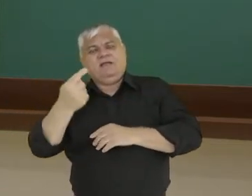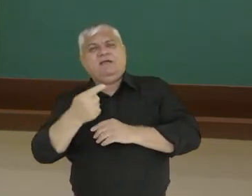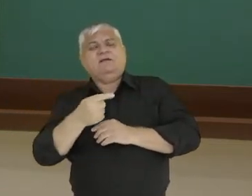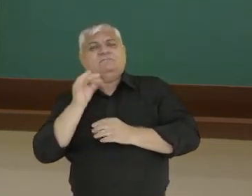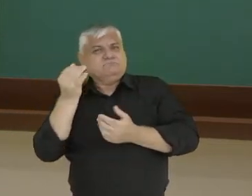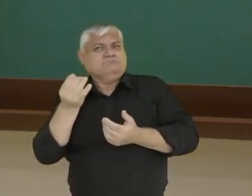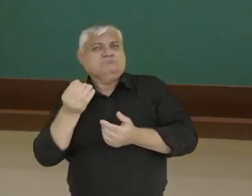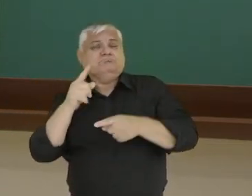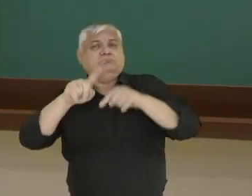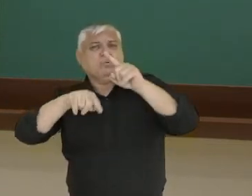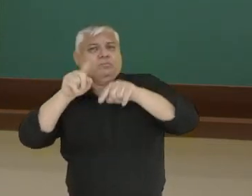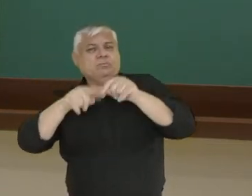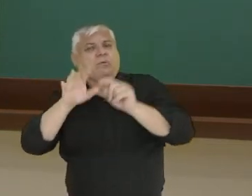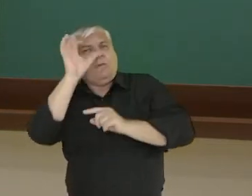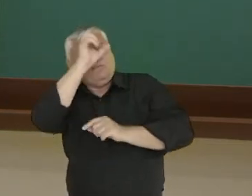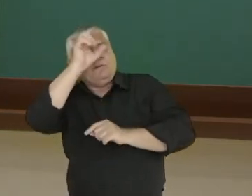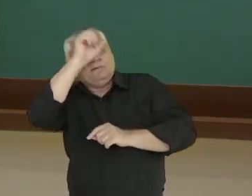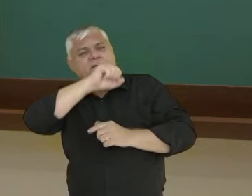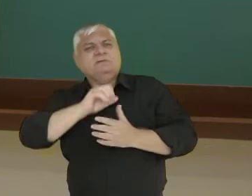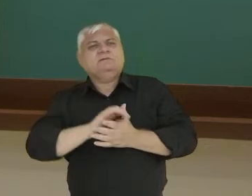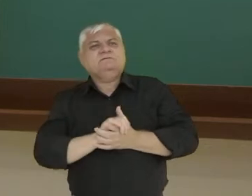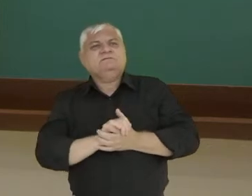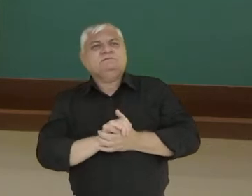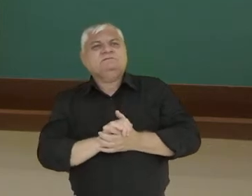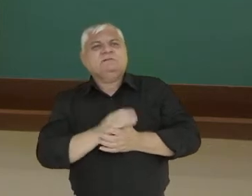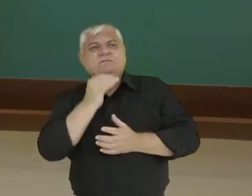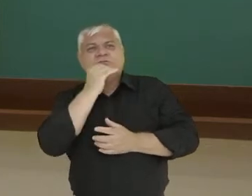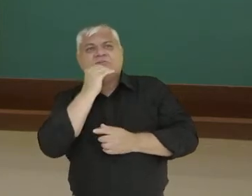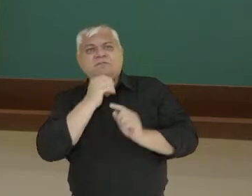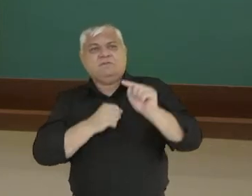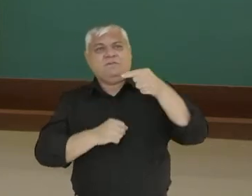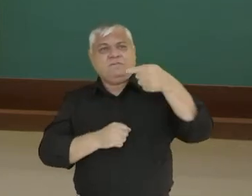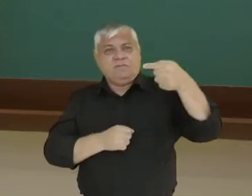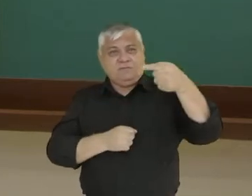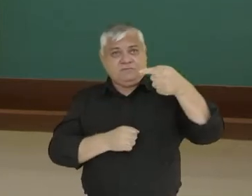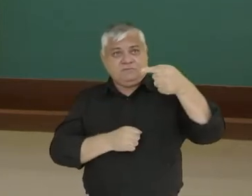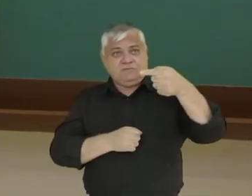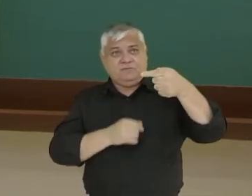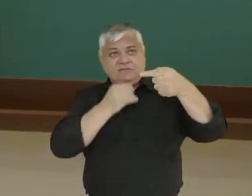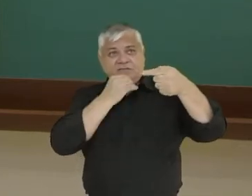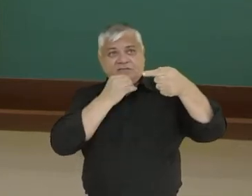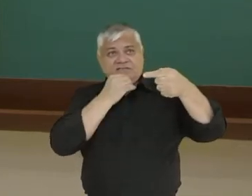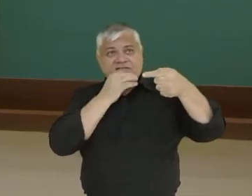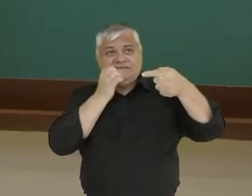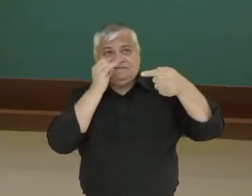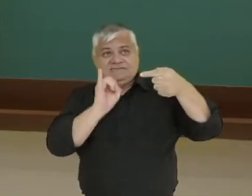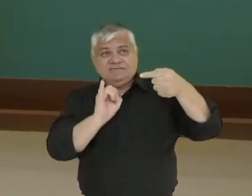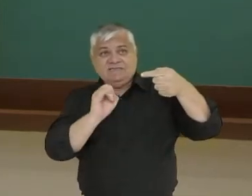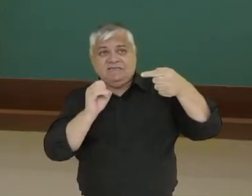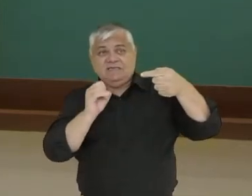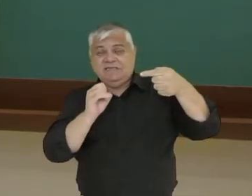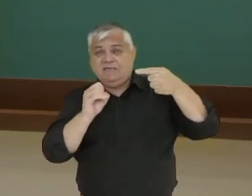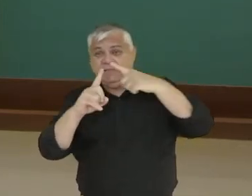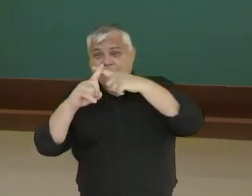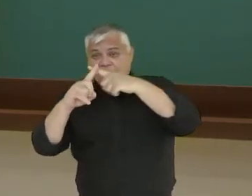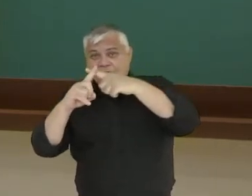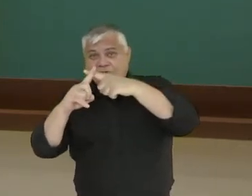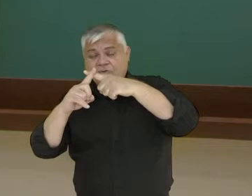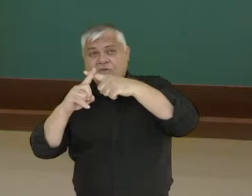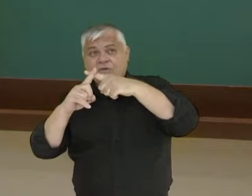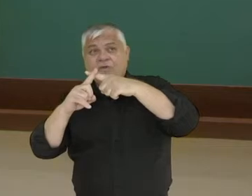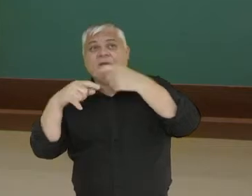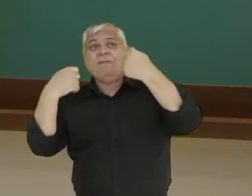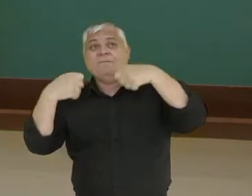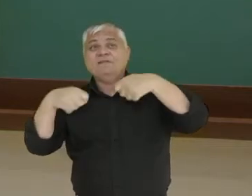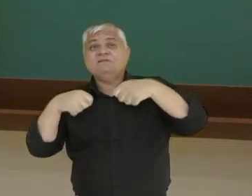do produto que a gente aprendeu ali, né? Então sinal de menos, e aqui se está multiplicando, eu vou calcular o logaritmo